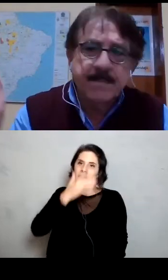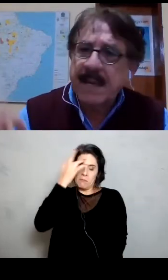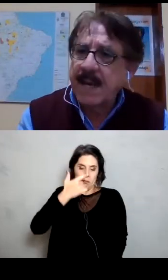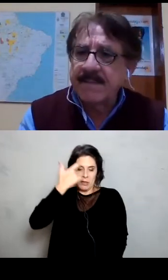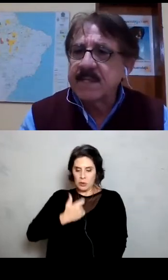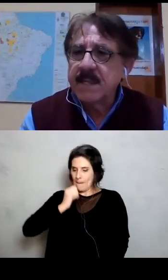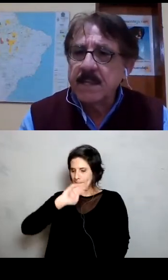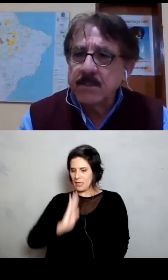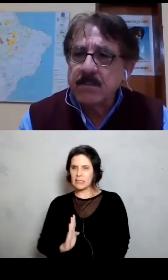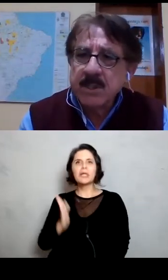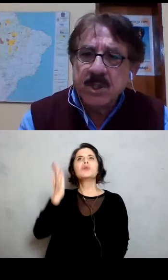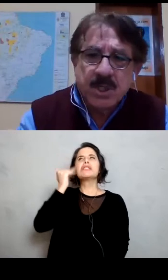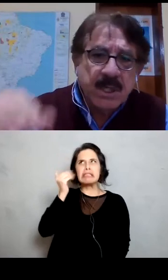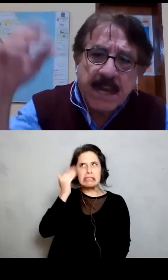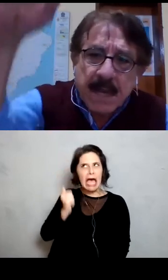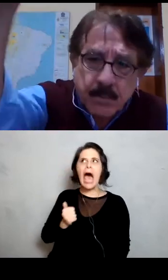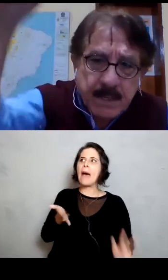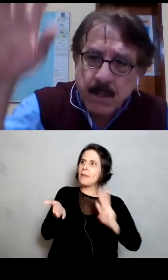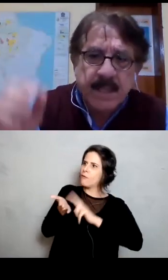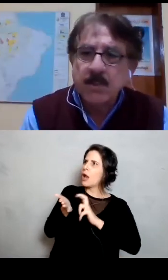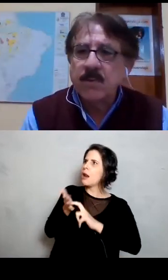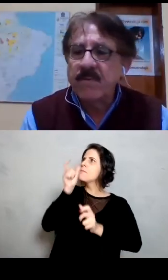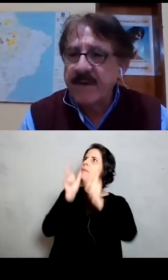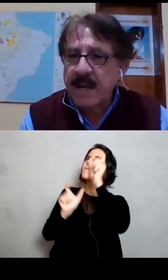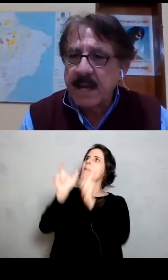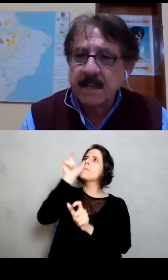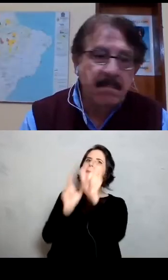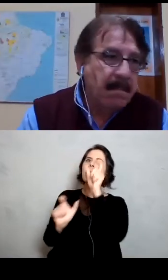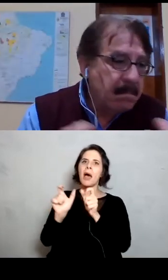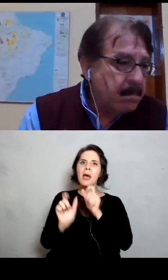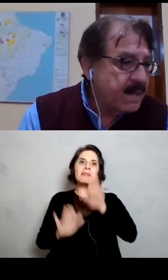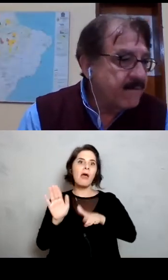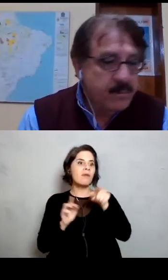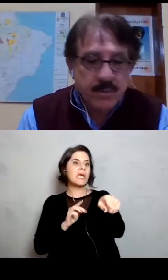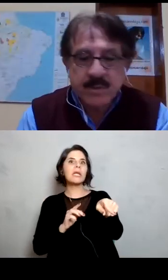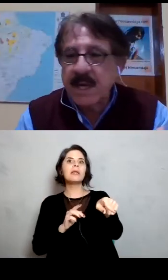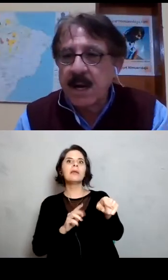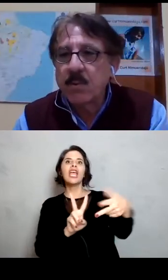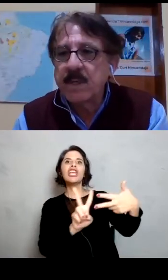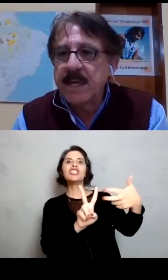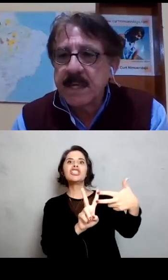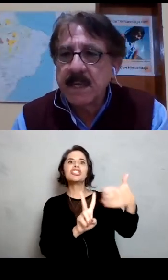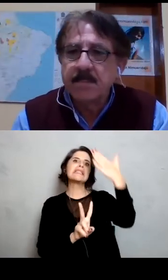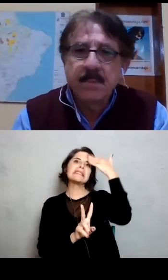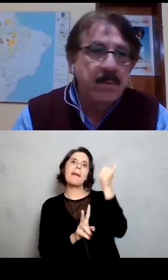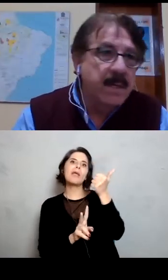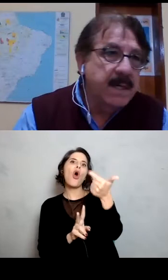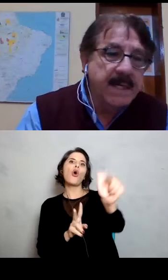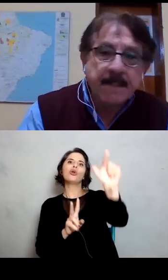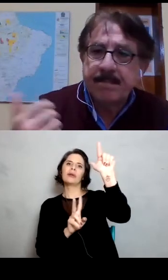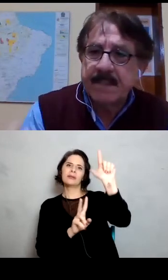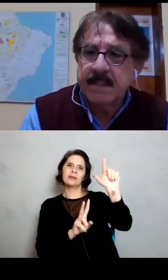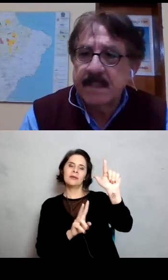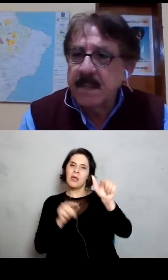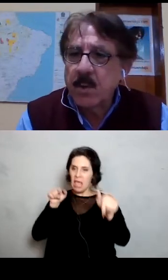sua comunidade, antes dos contatos dessas coisas com a nossa sociedade. Está certo que esse